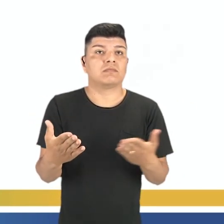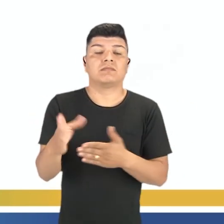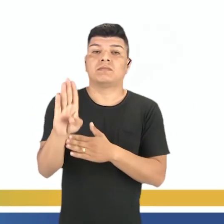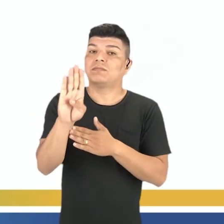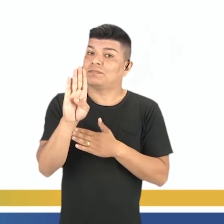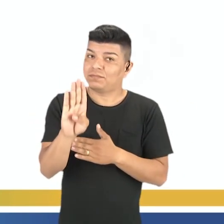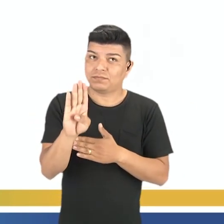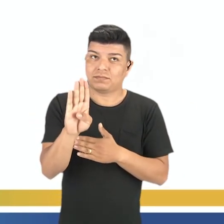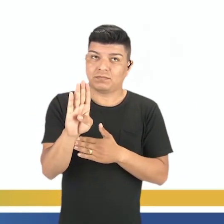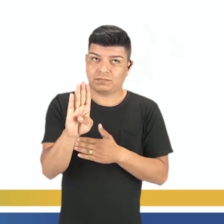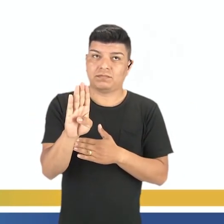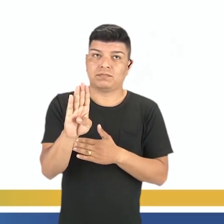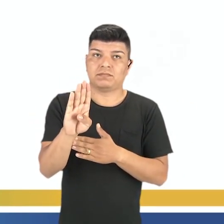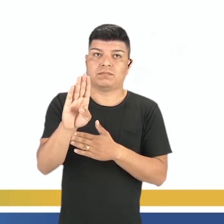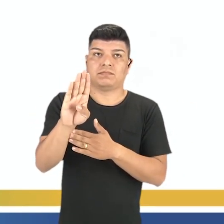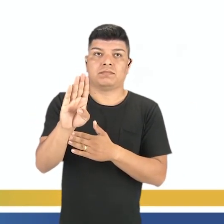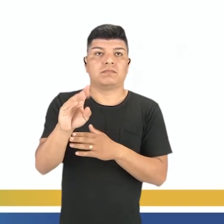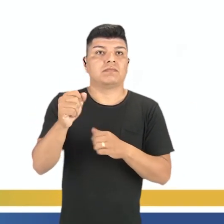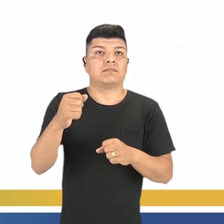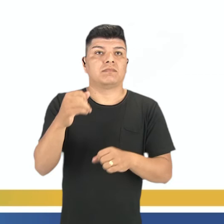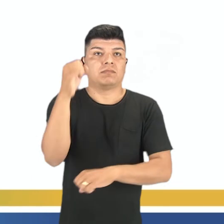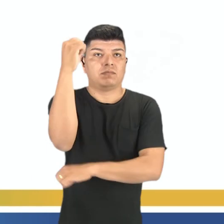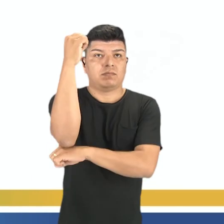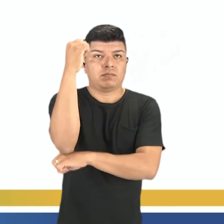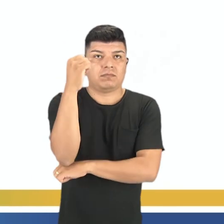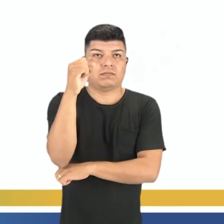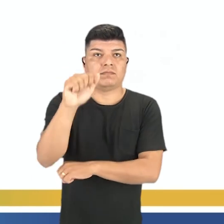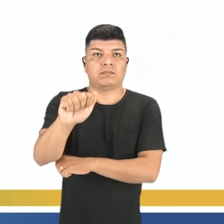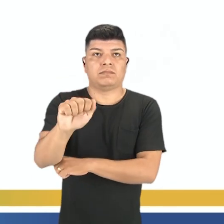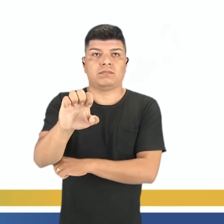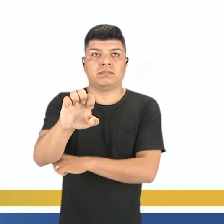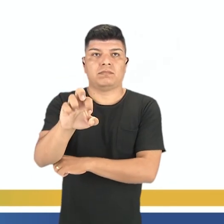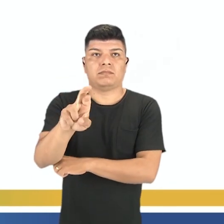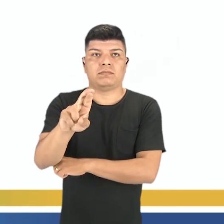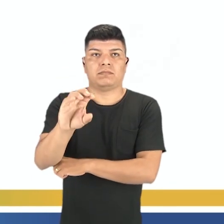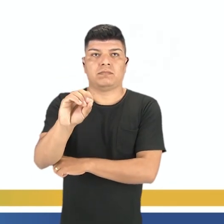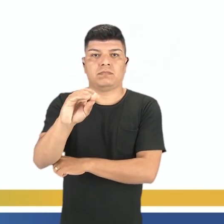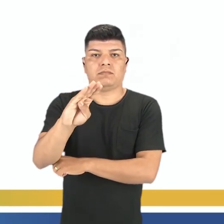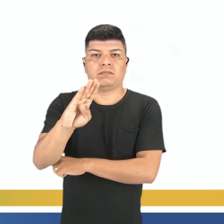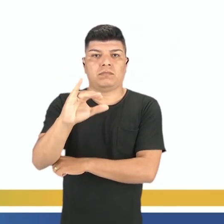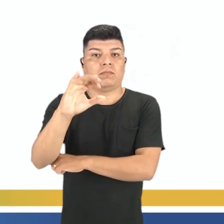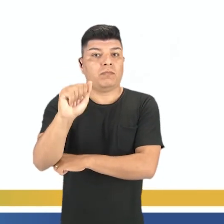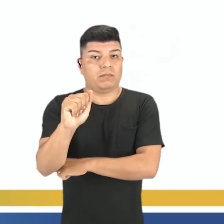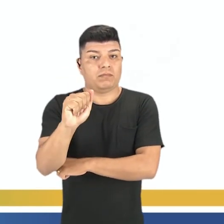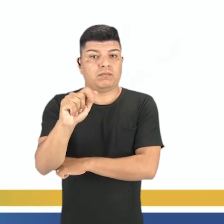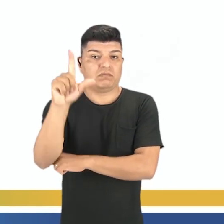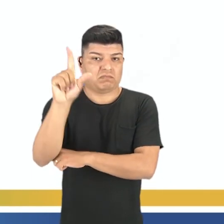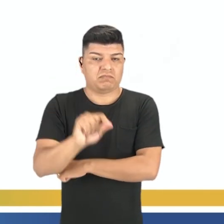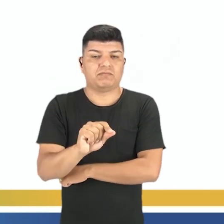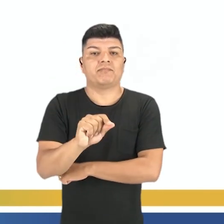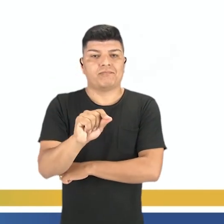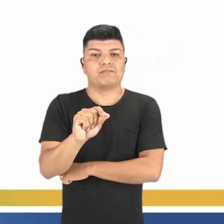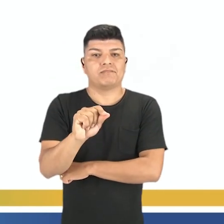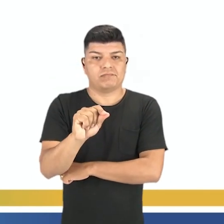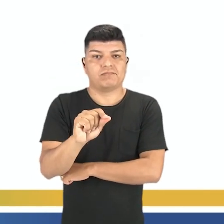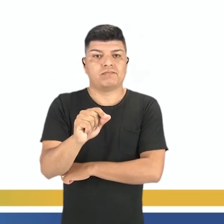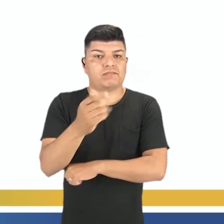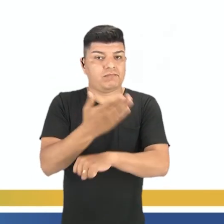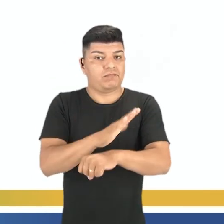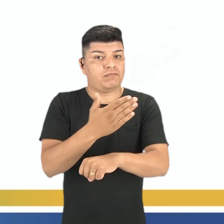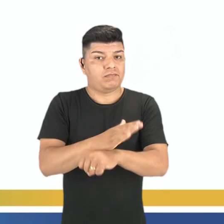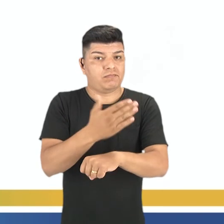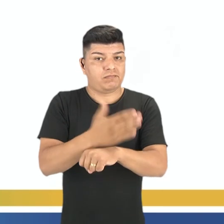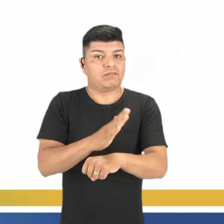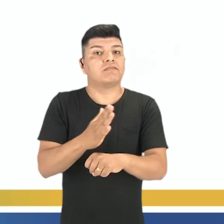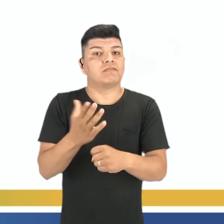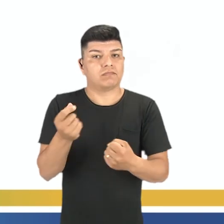oxigênio é a capacidade aeróbica. Ou seja, por que ele não conseguiu manter aquele ritmo por um tempo prolongado? Porque ele tem baixa